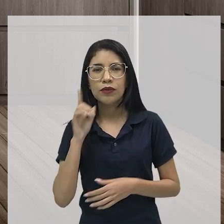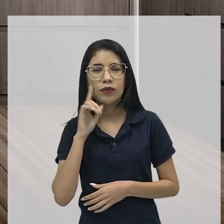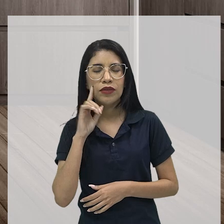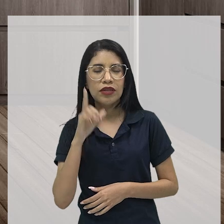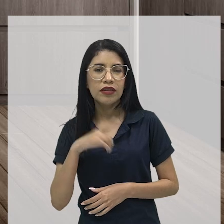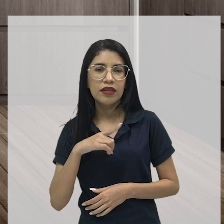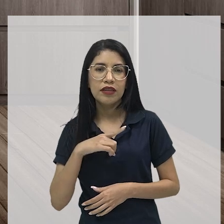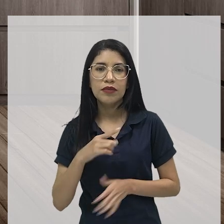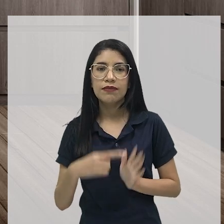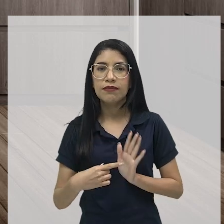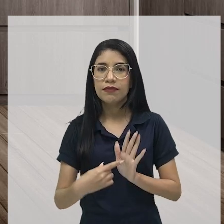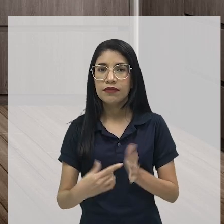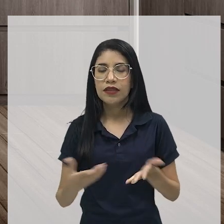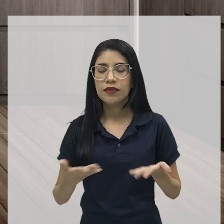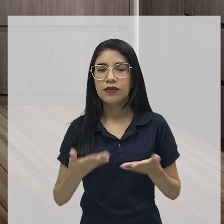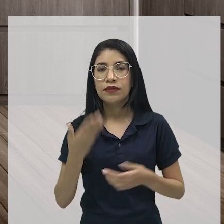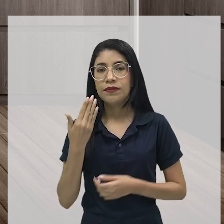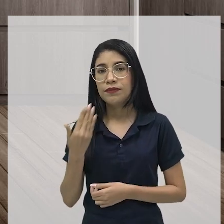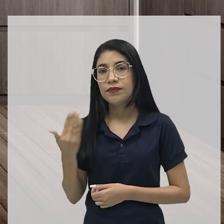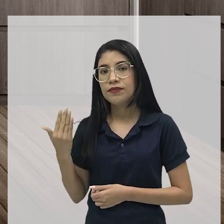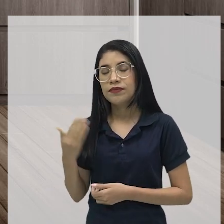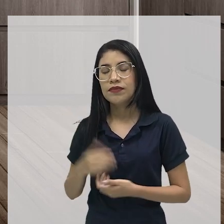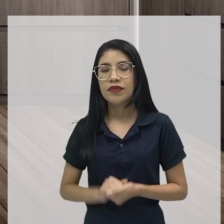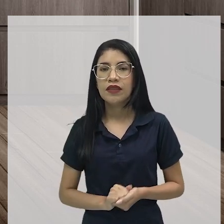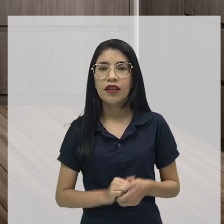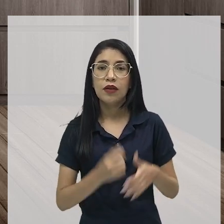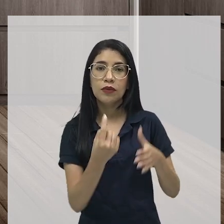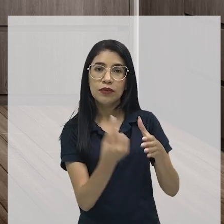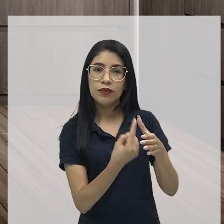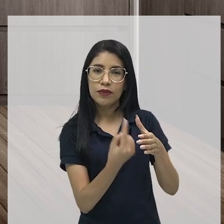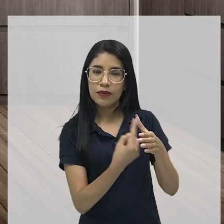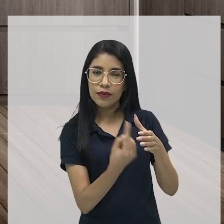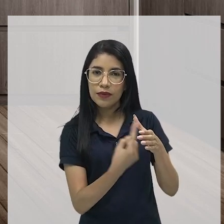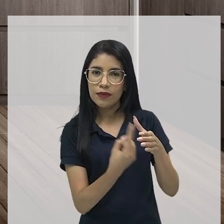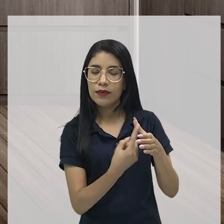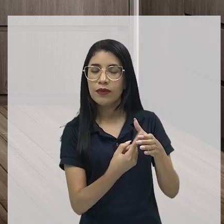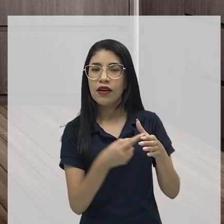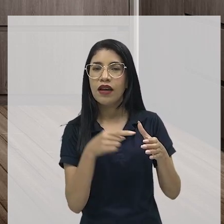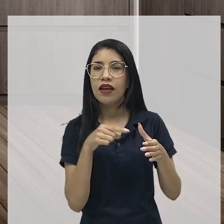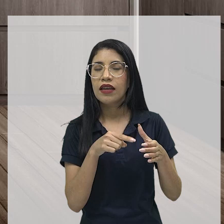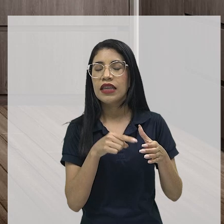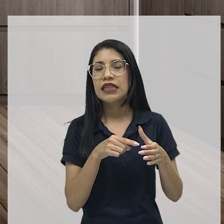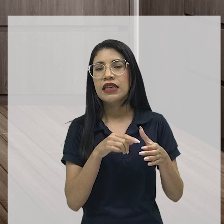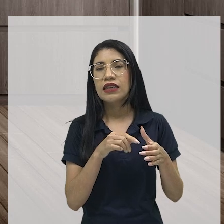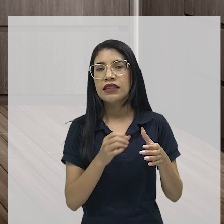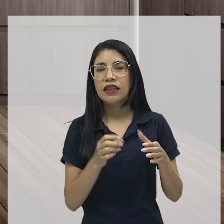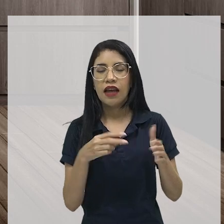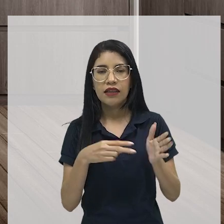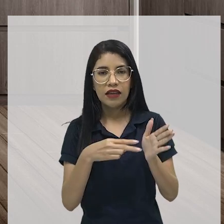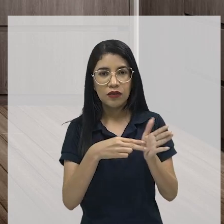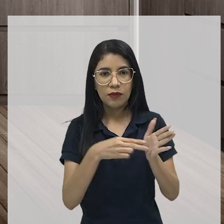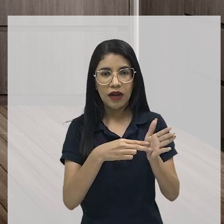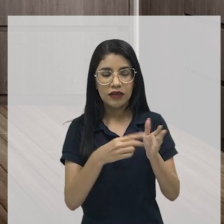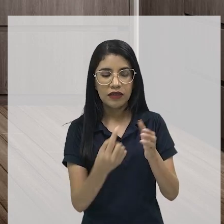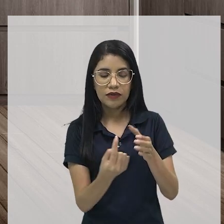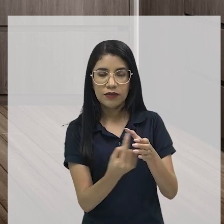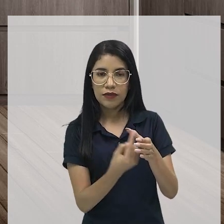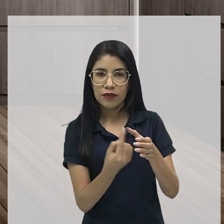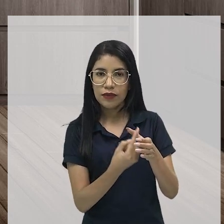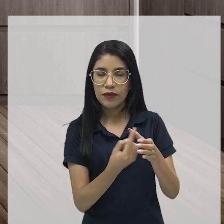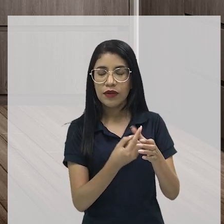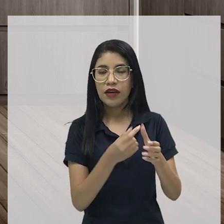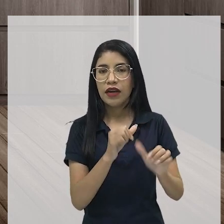que nós temos? Nós temos aqui, o liquidificador. O liquidificador, quando ele é ligado na tomada, ele